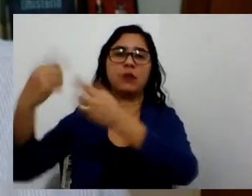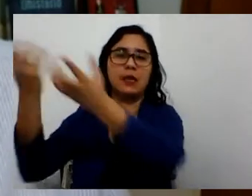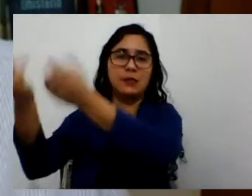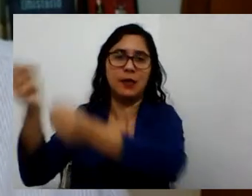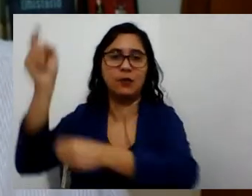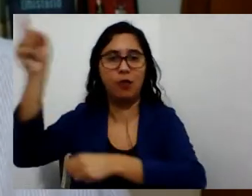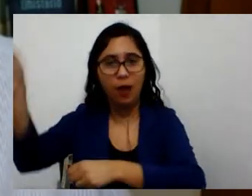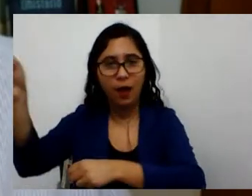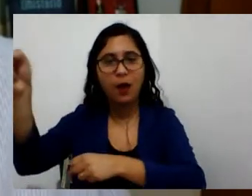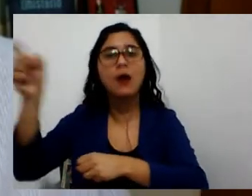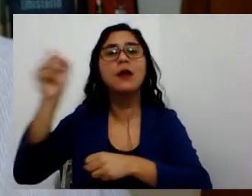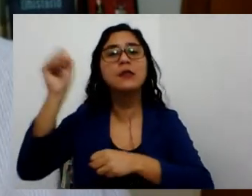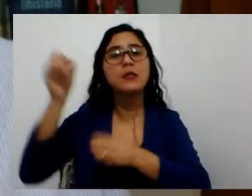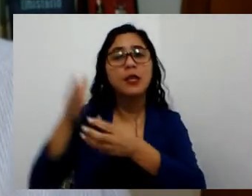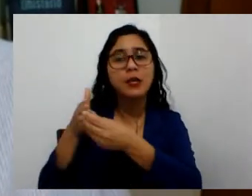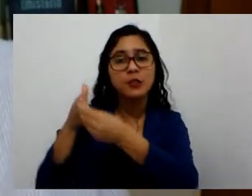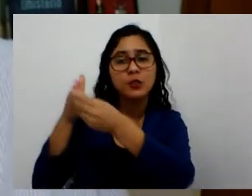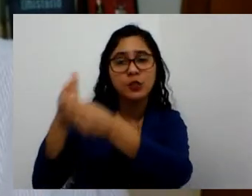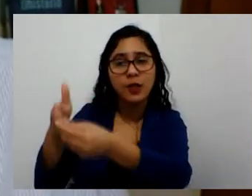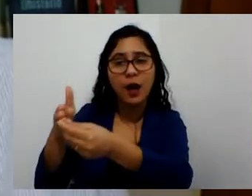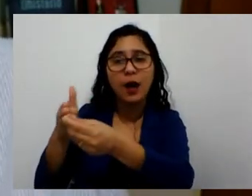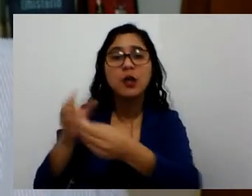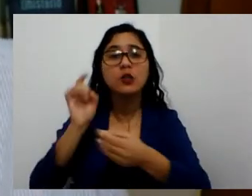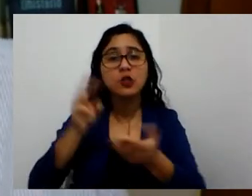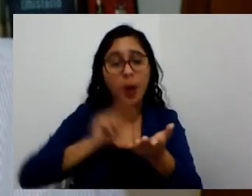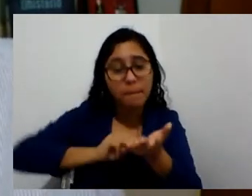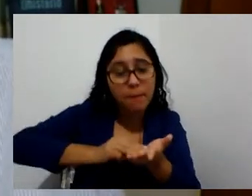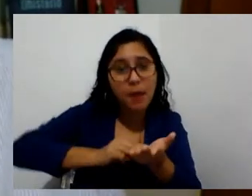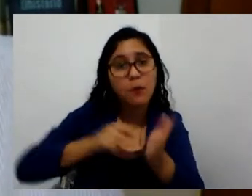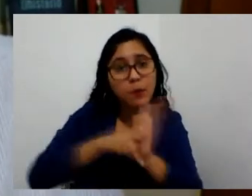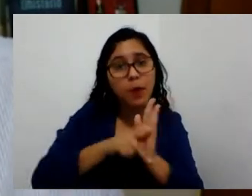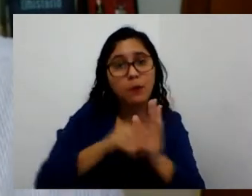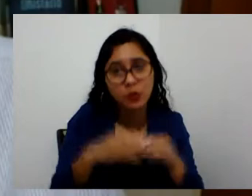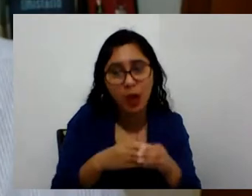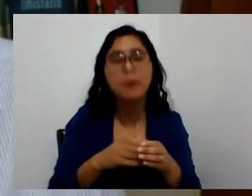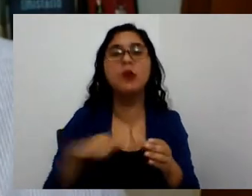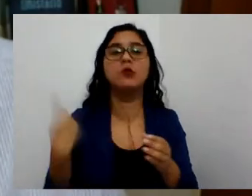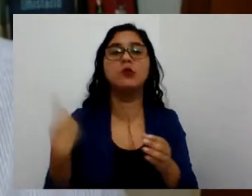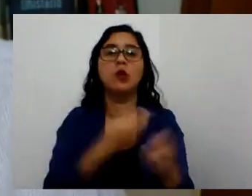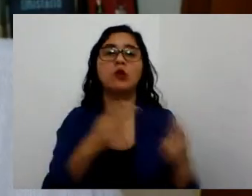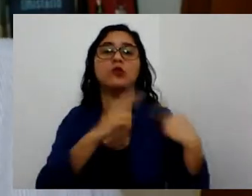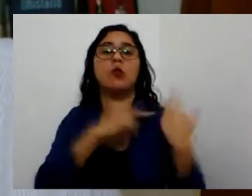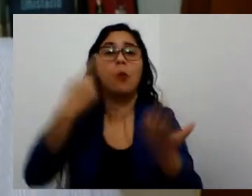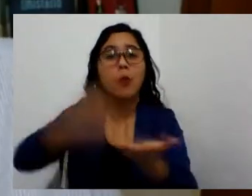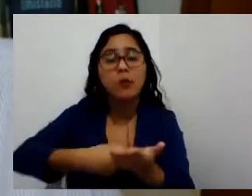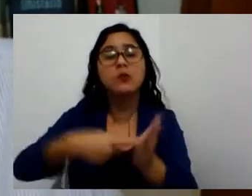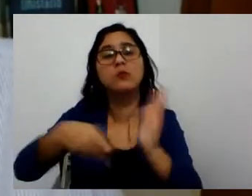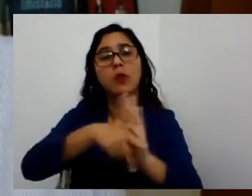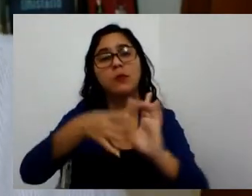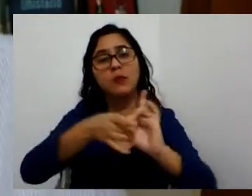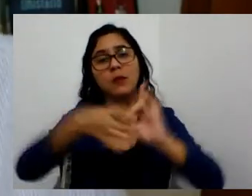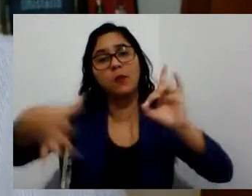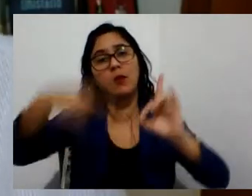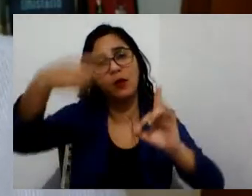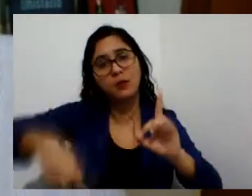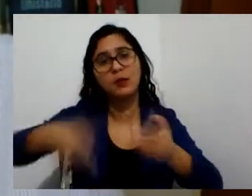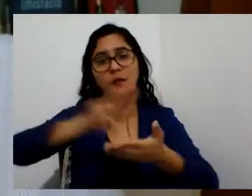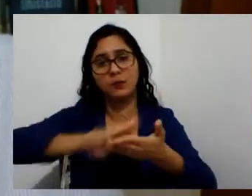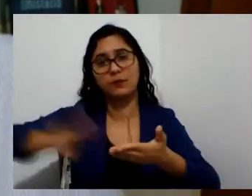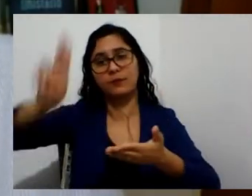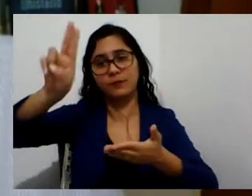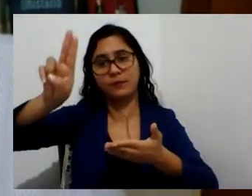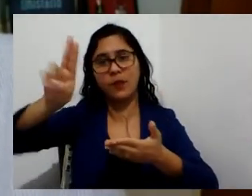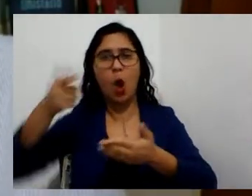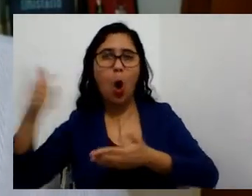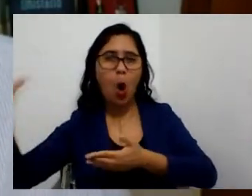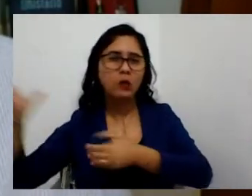a indicação dos nossos membros da nossa chapa. Esse é um compromisso com a democracia dessa universidade. Qualquer outra